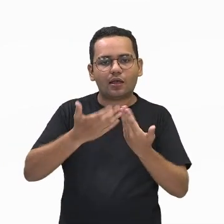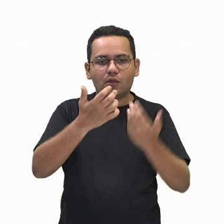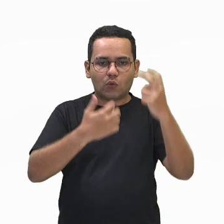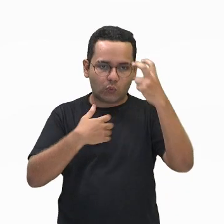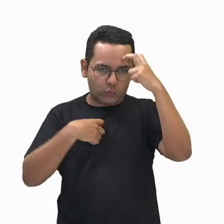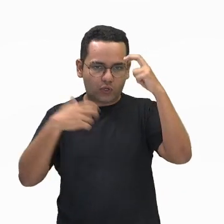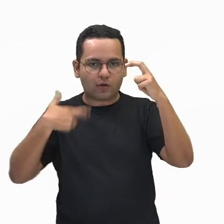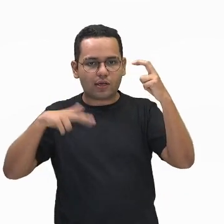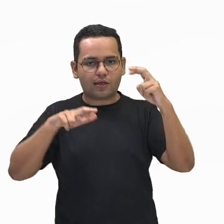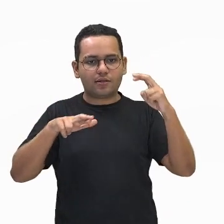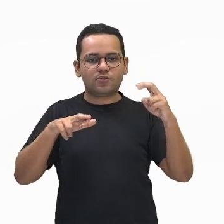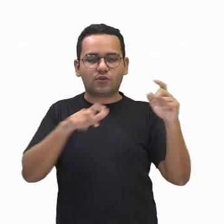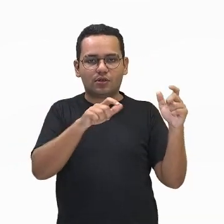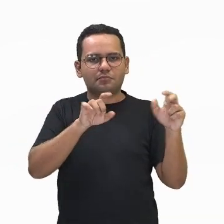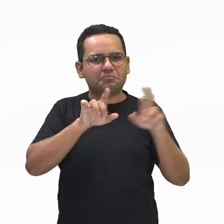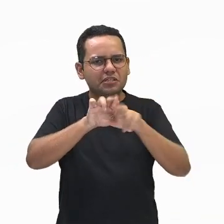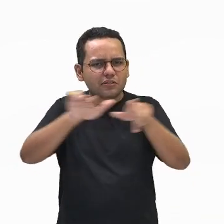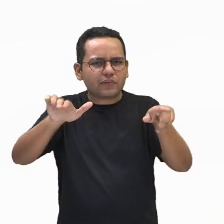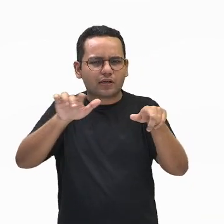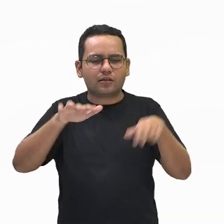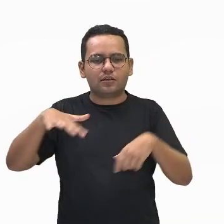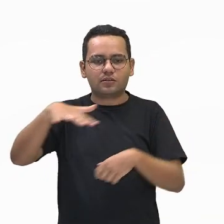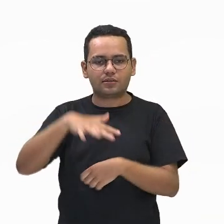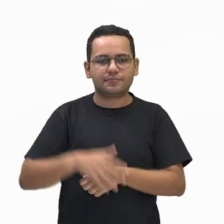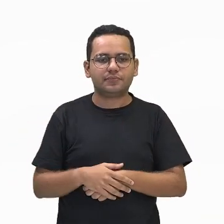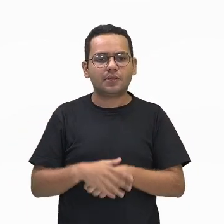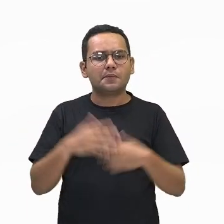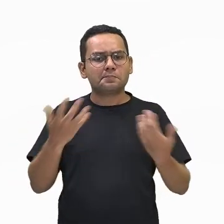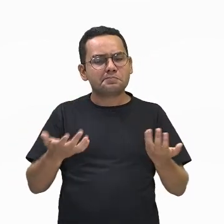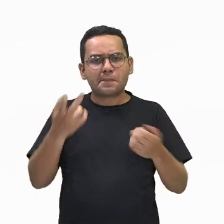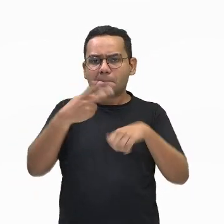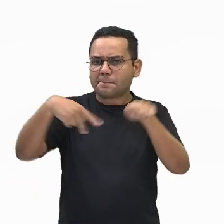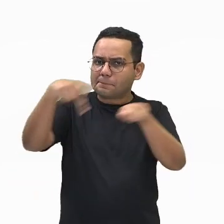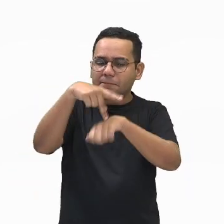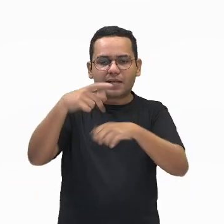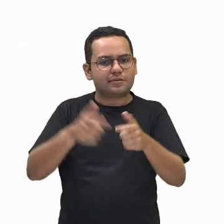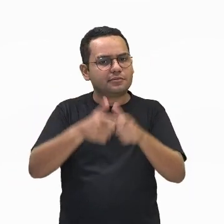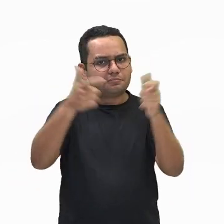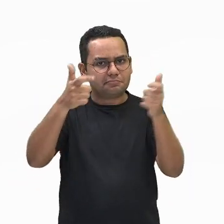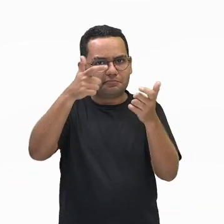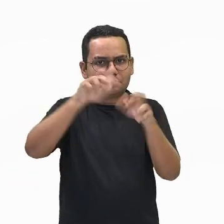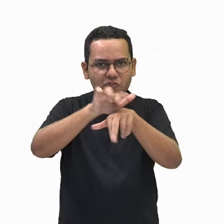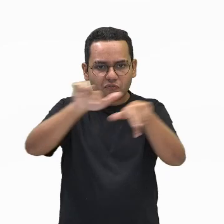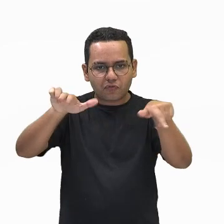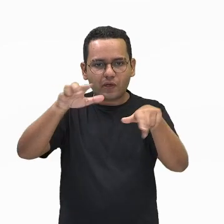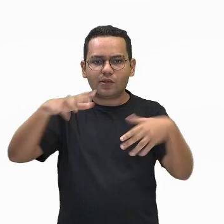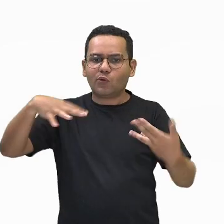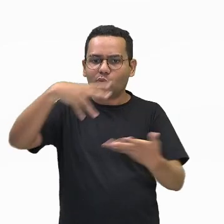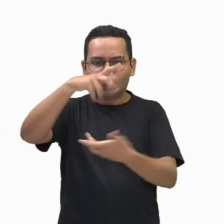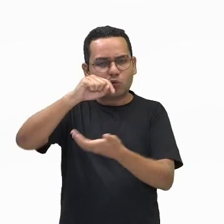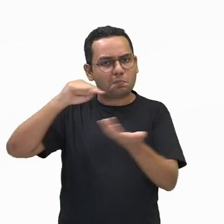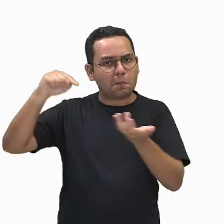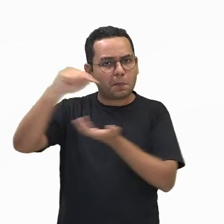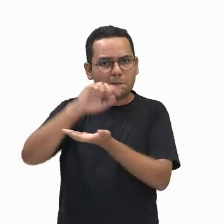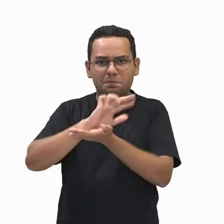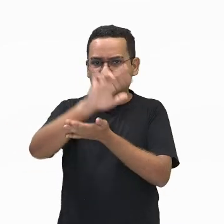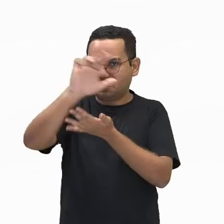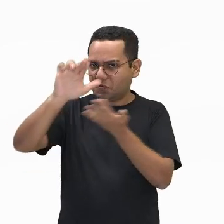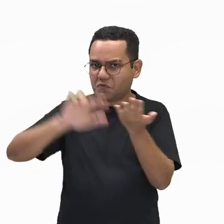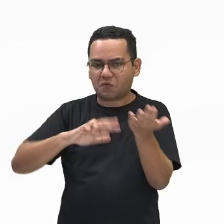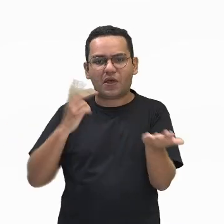que o país é diverso, o mundo é diverso e nós precisamos aprender a respeitar a